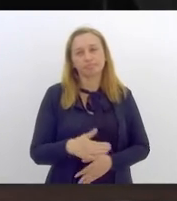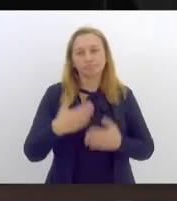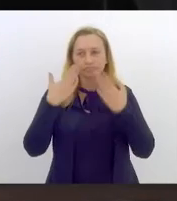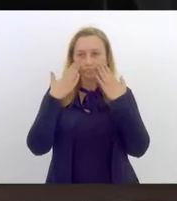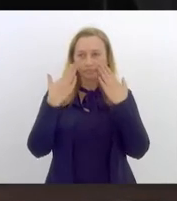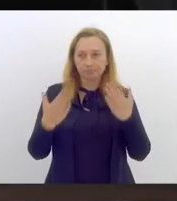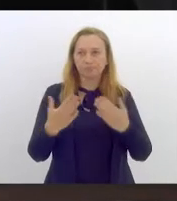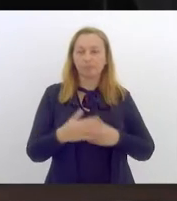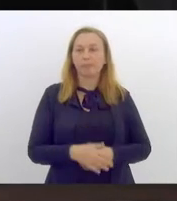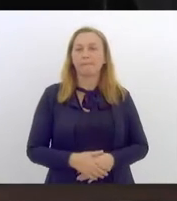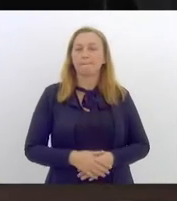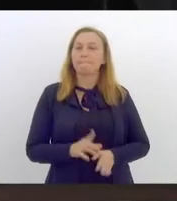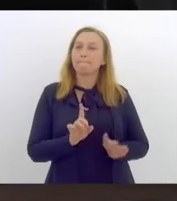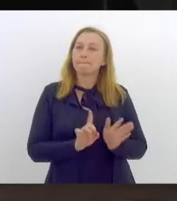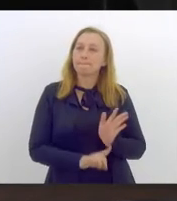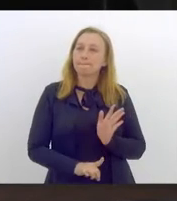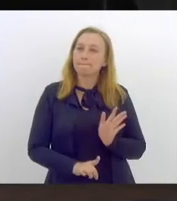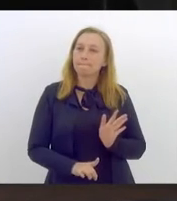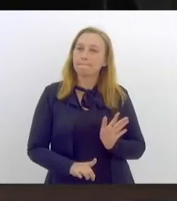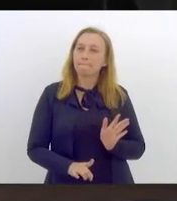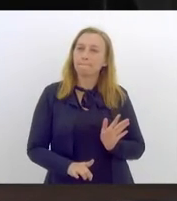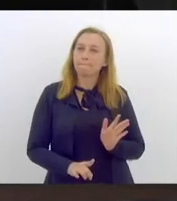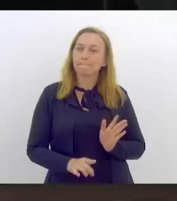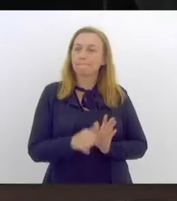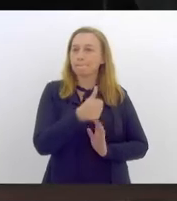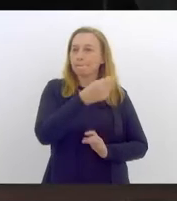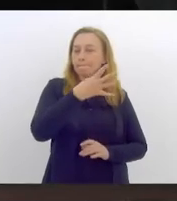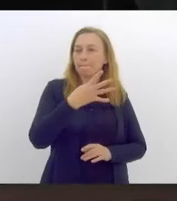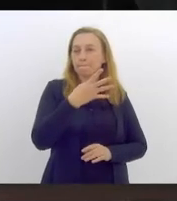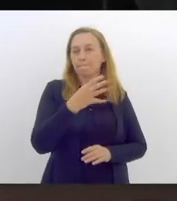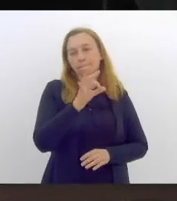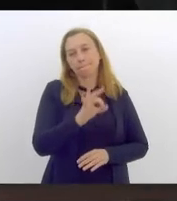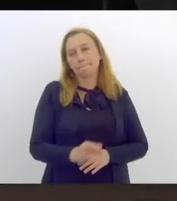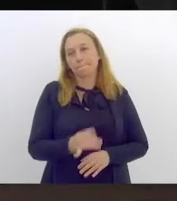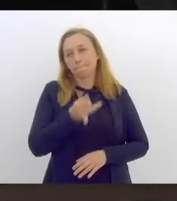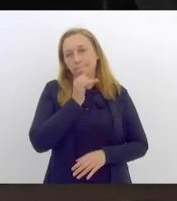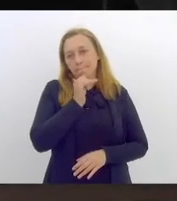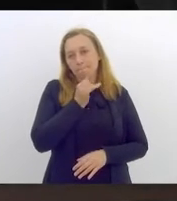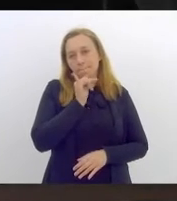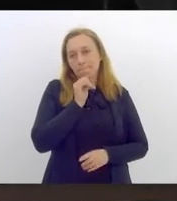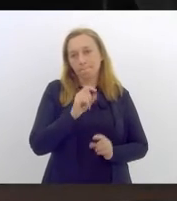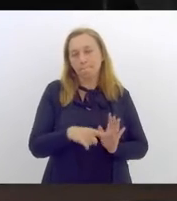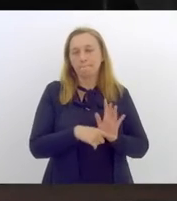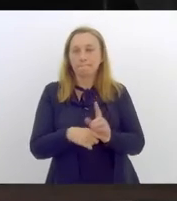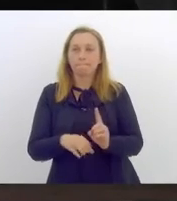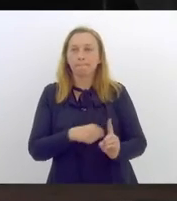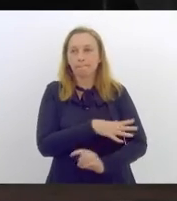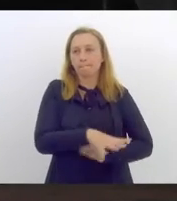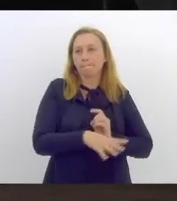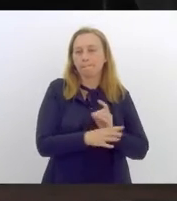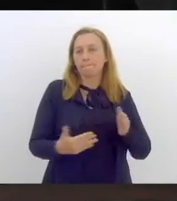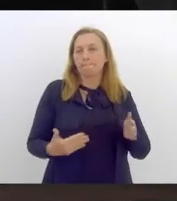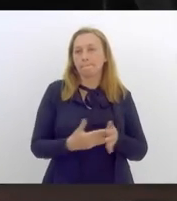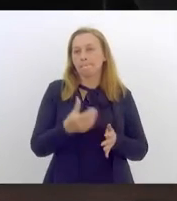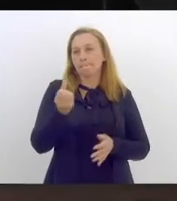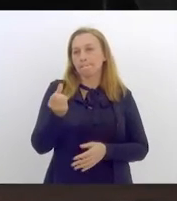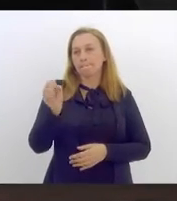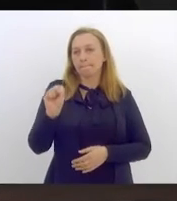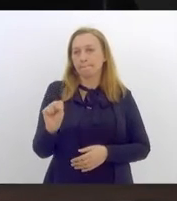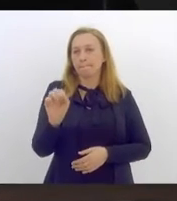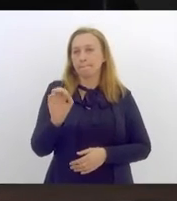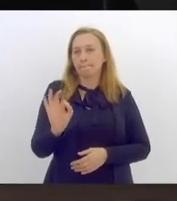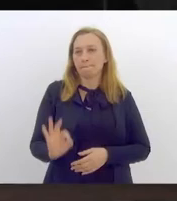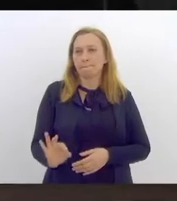apresenta redução que vai desde 14%, por exemplo, na assistência social, até 68%